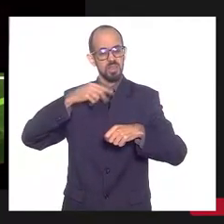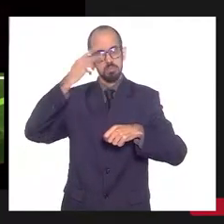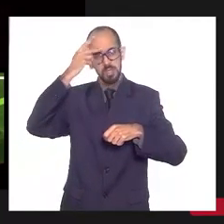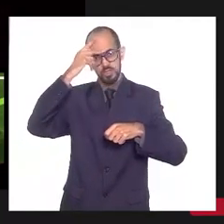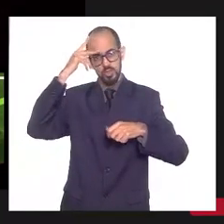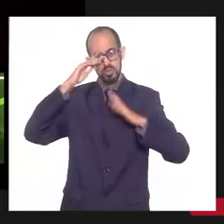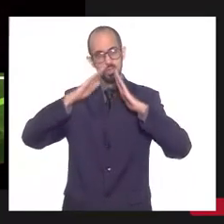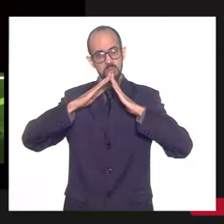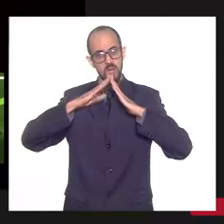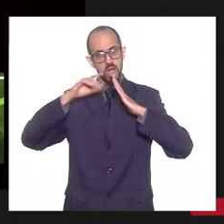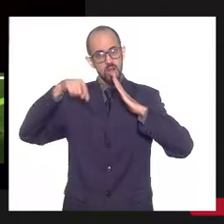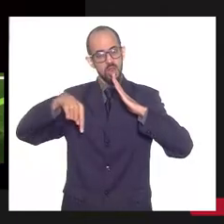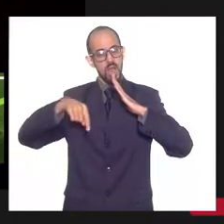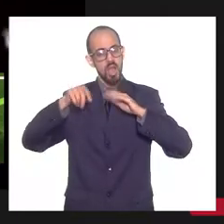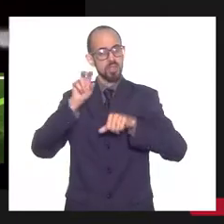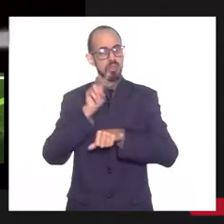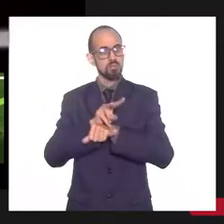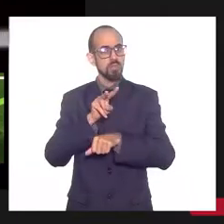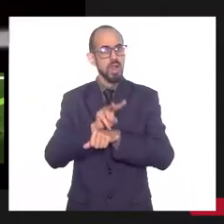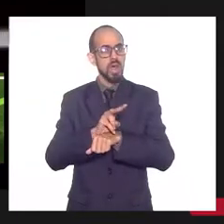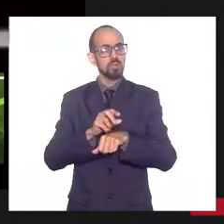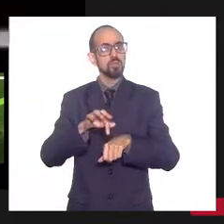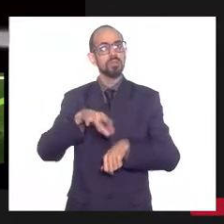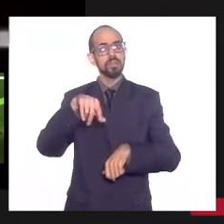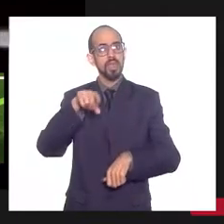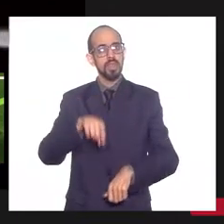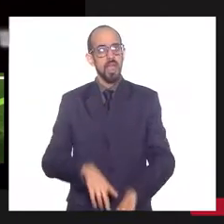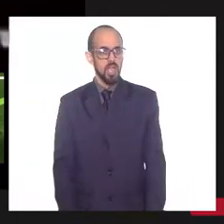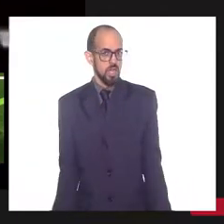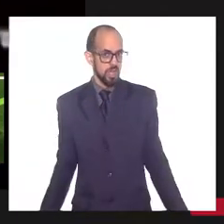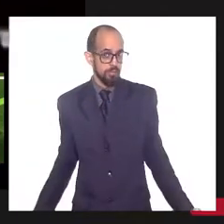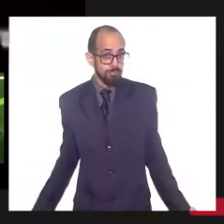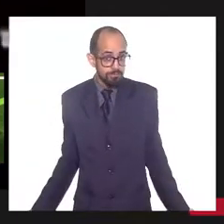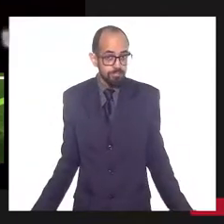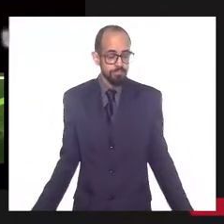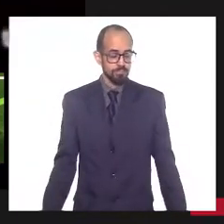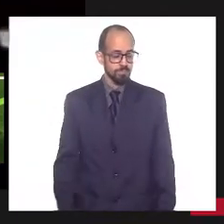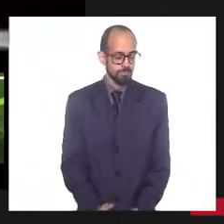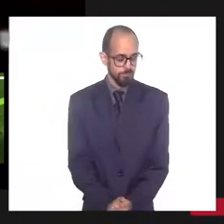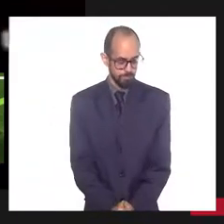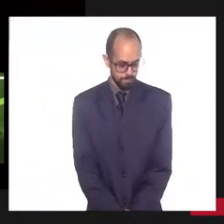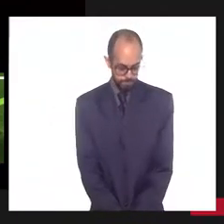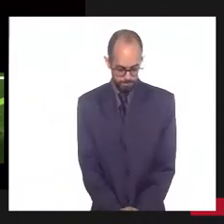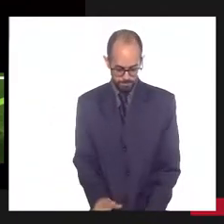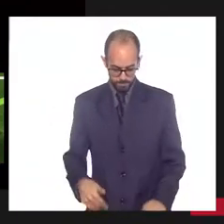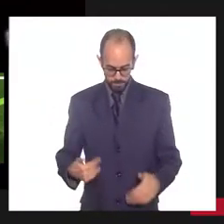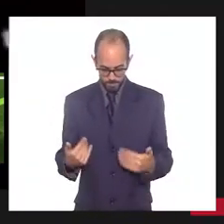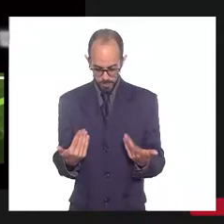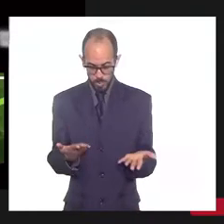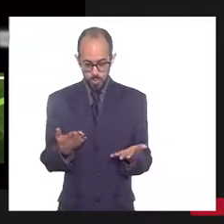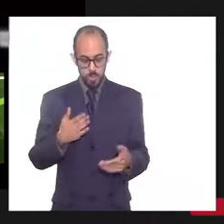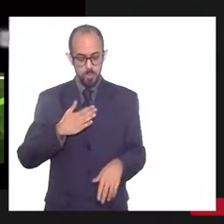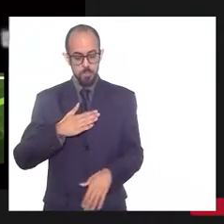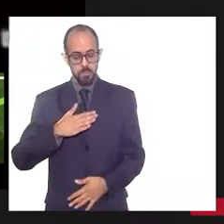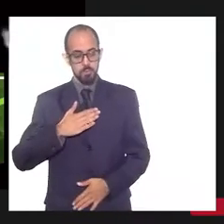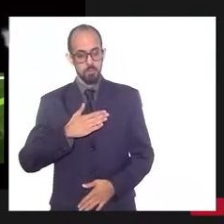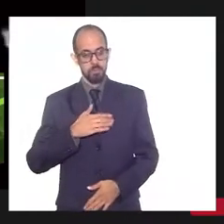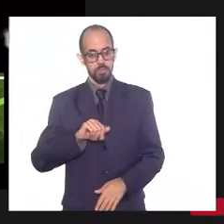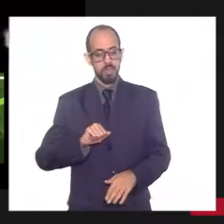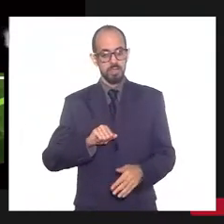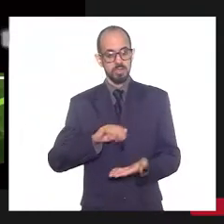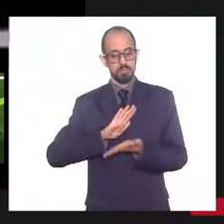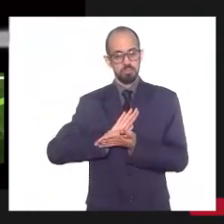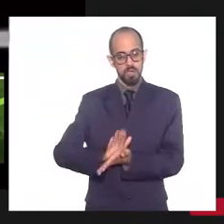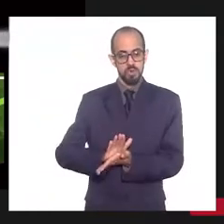estão amparados por quem é e eu acho a criança questão da